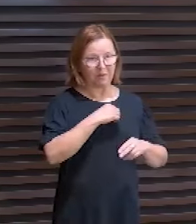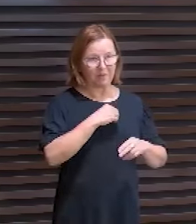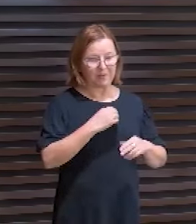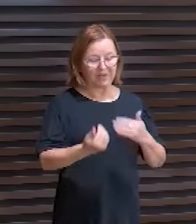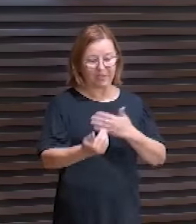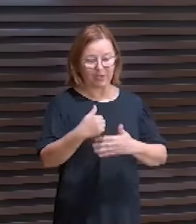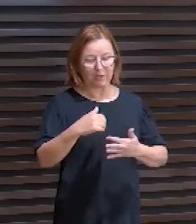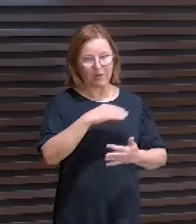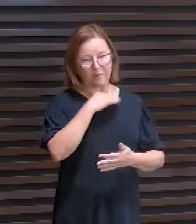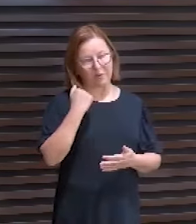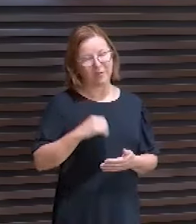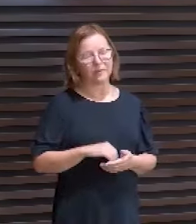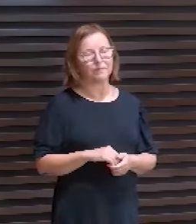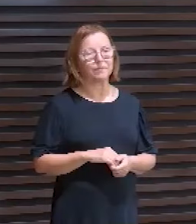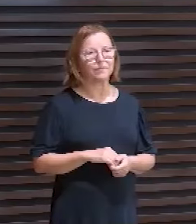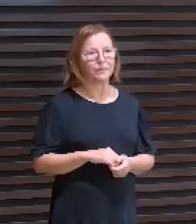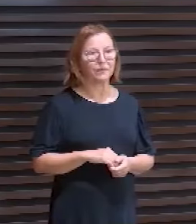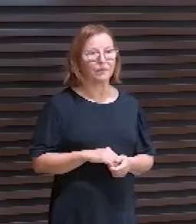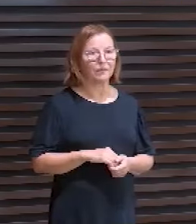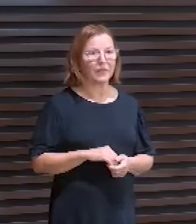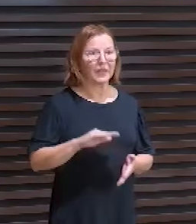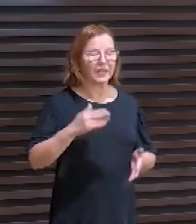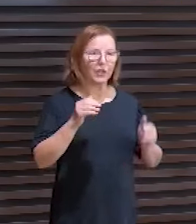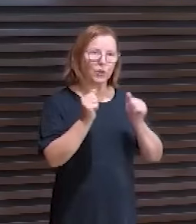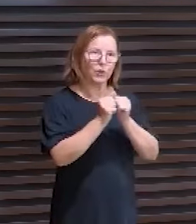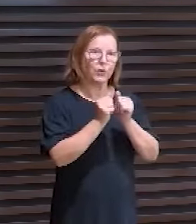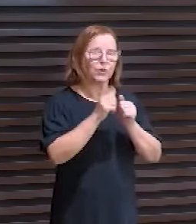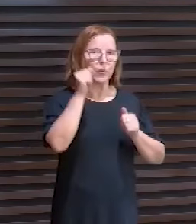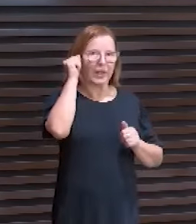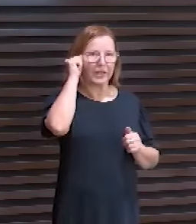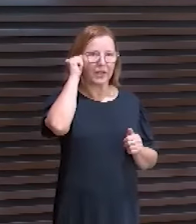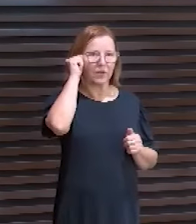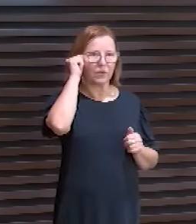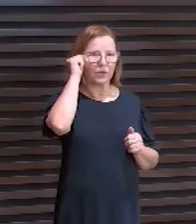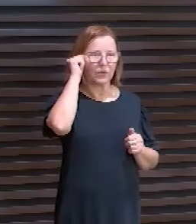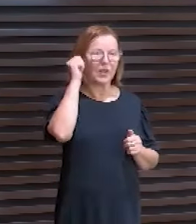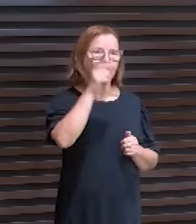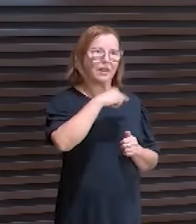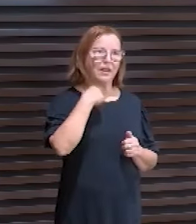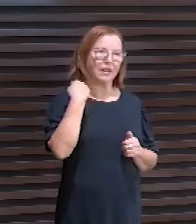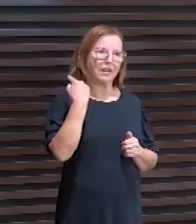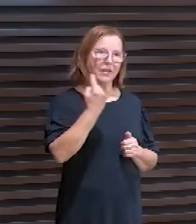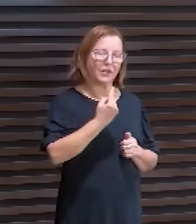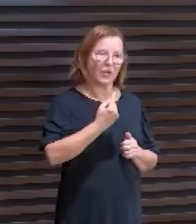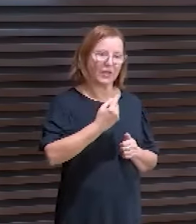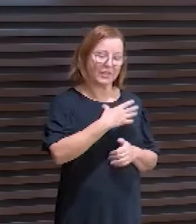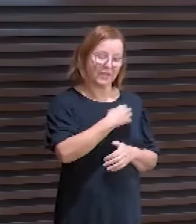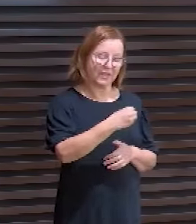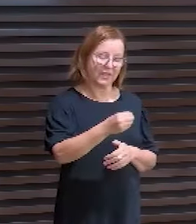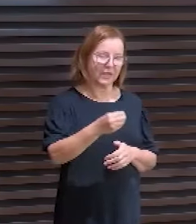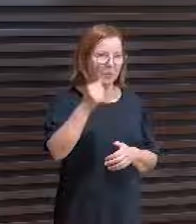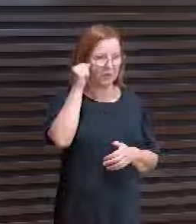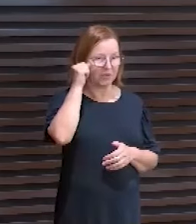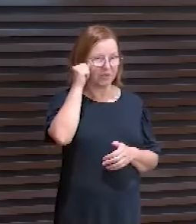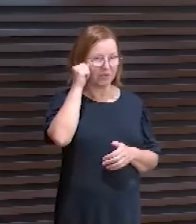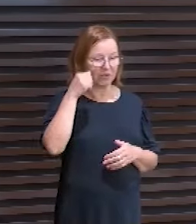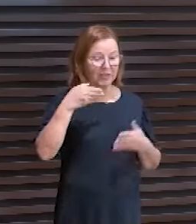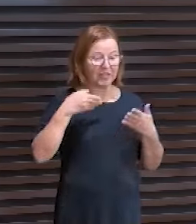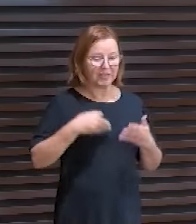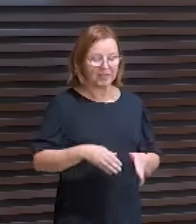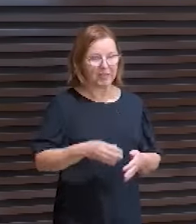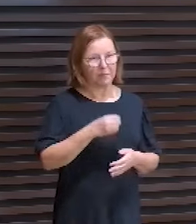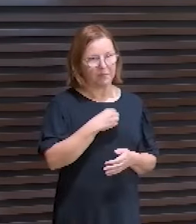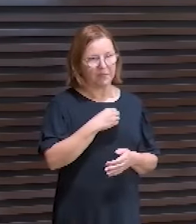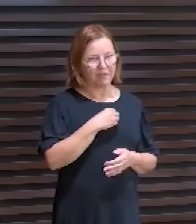então juntamente com Adão nós que nascemos da descendência de Adão nascemos pecadores